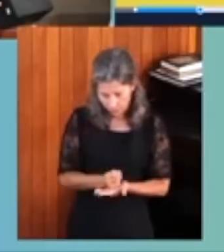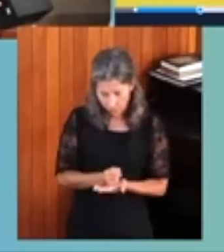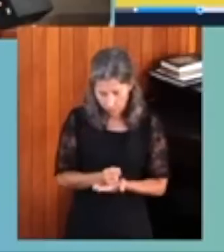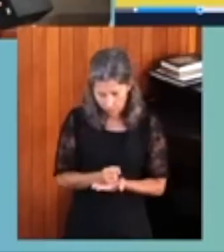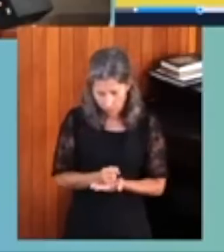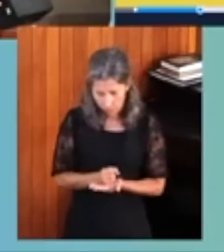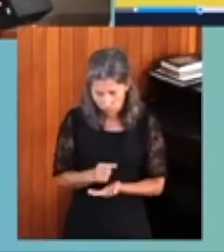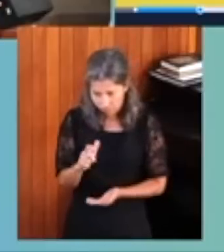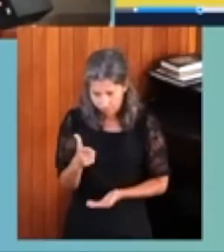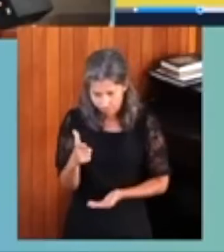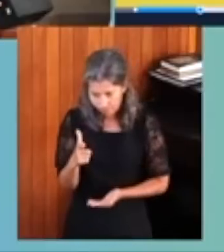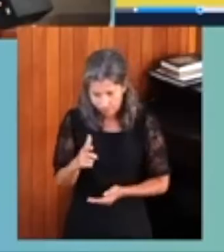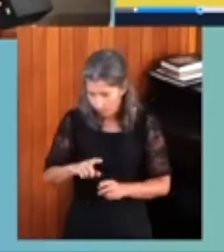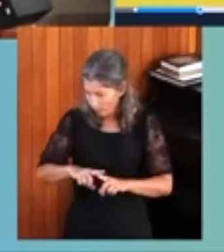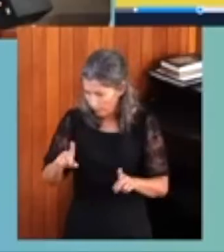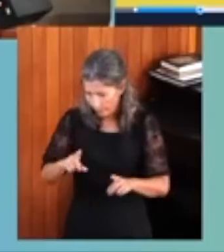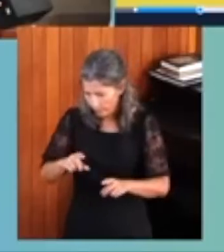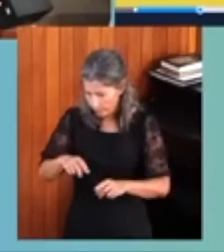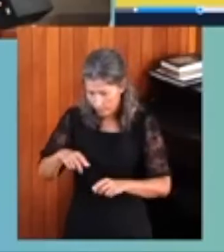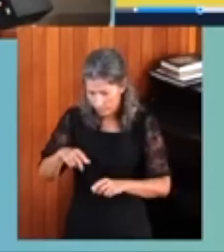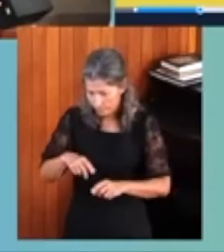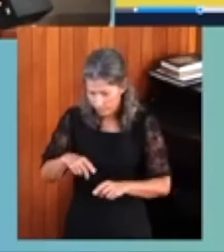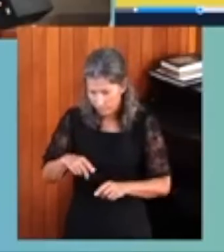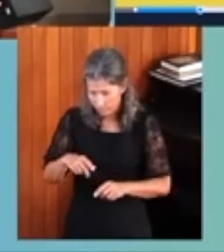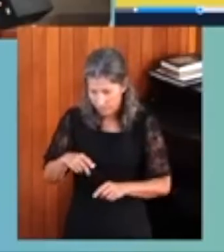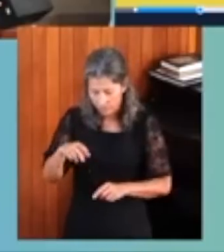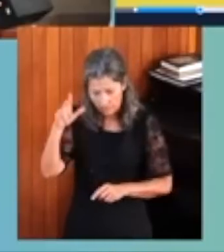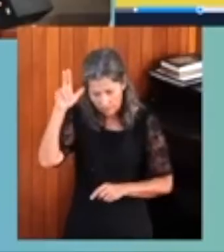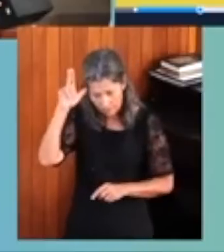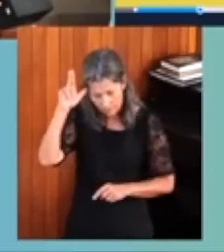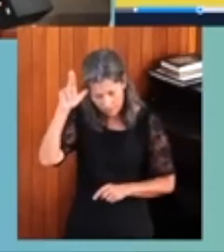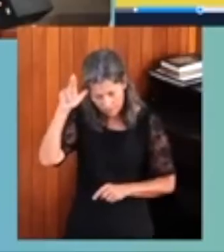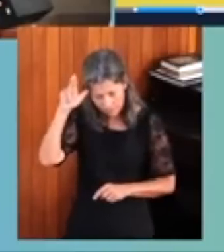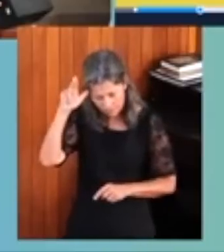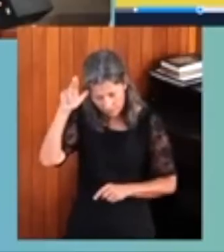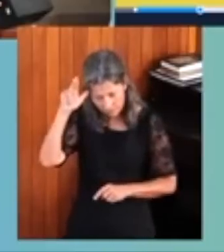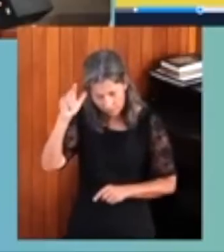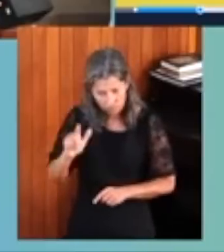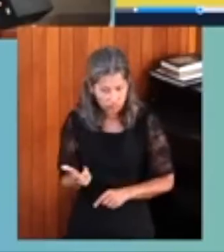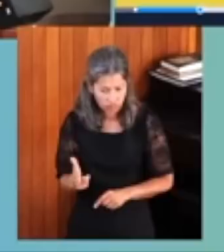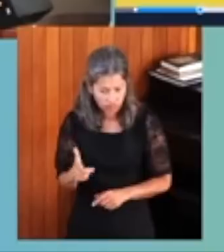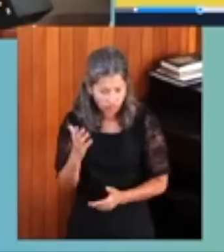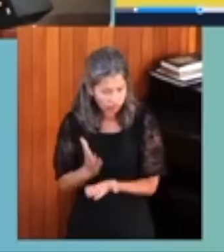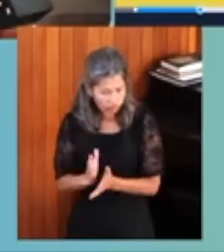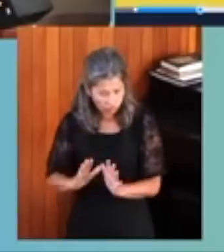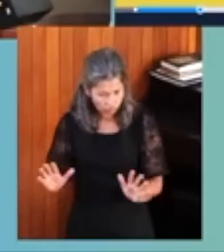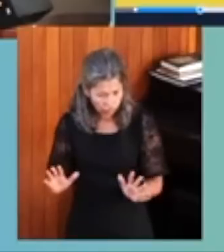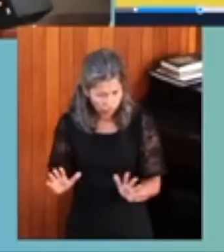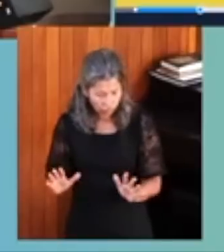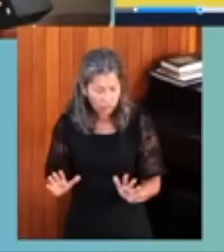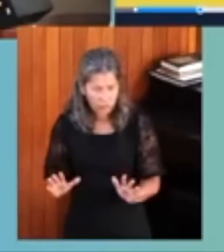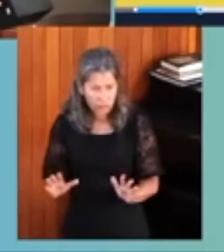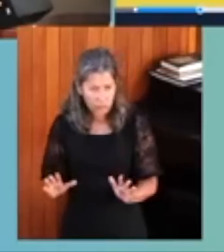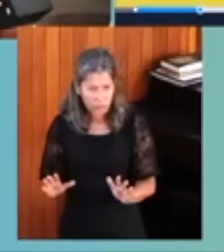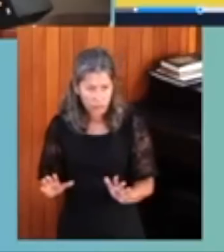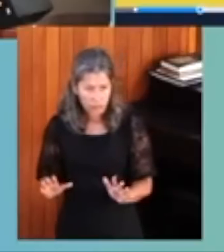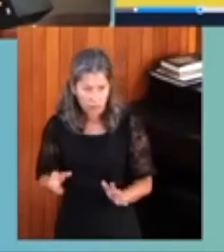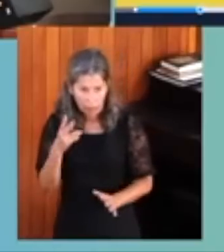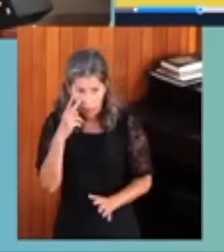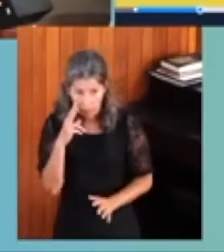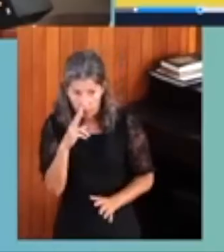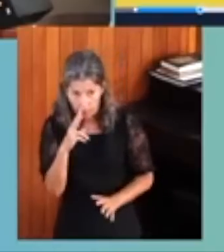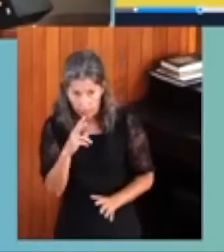mais cavalos. Os cavalos só foram colocados ali para ajudar a entender mais detalhes. Agora vem o 5º selo. Nós vamos ler aqui